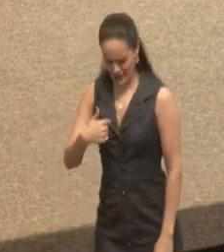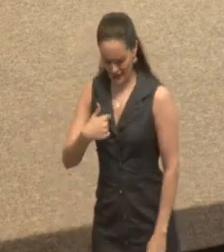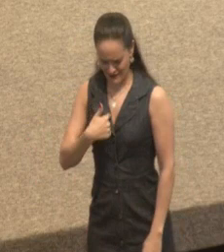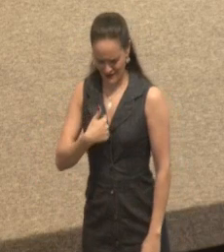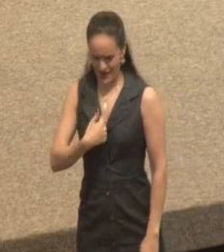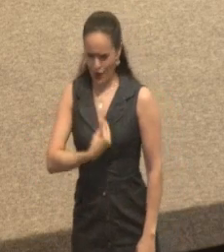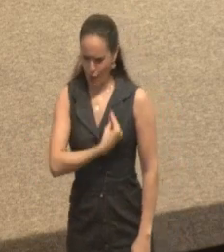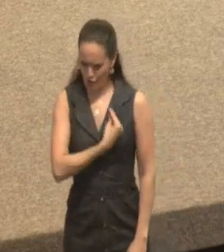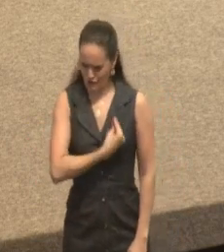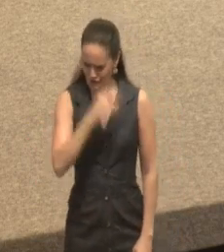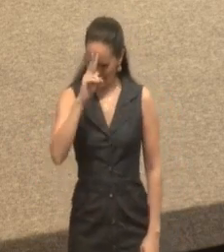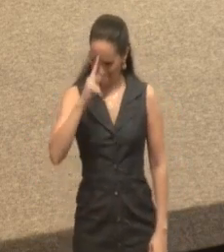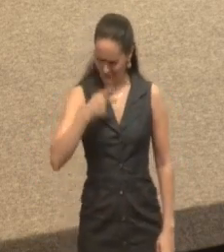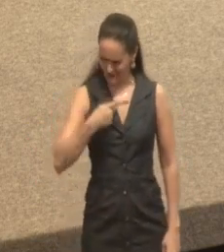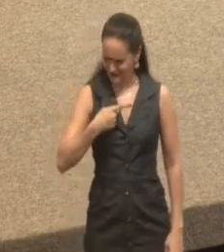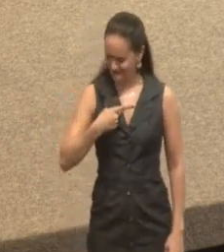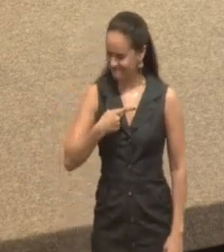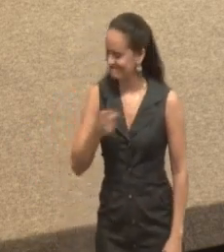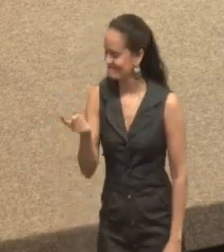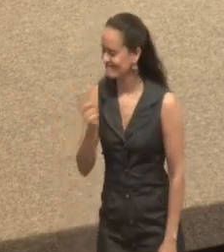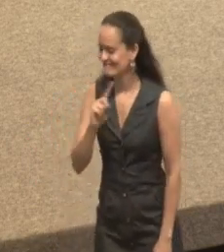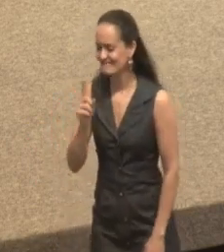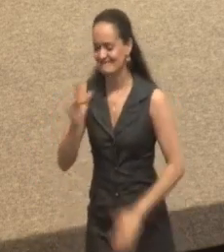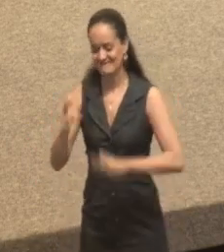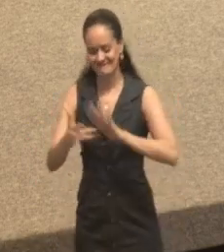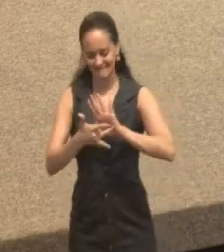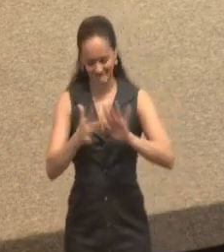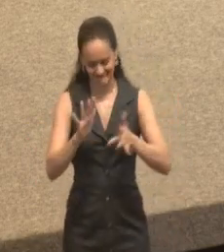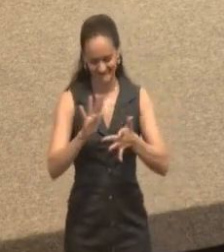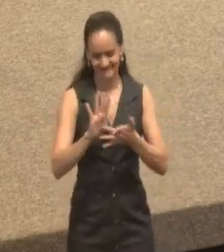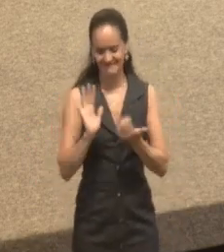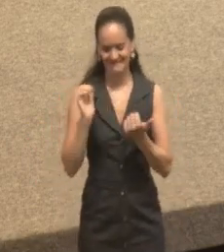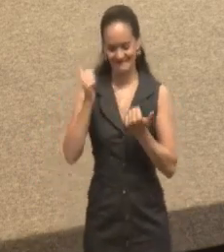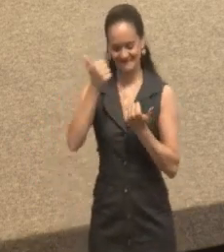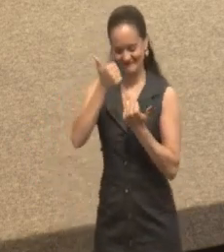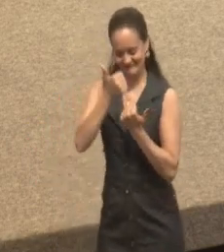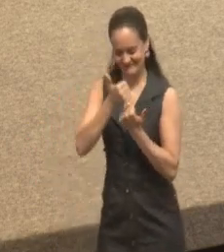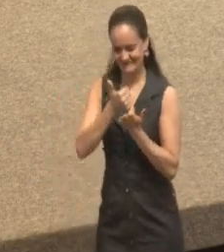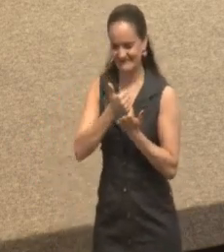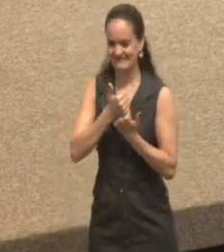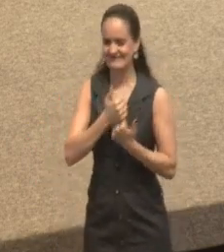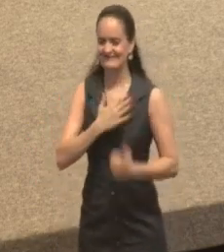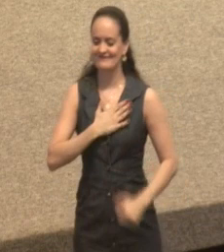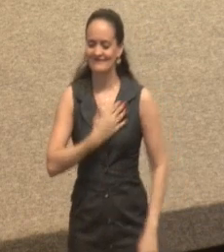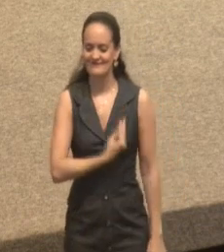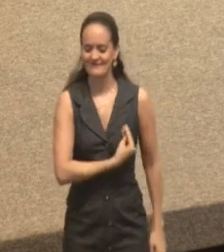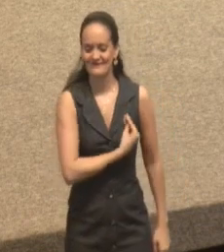Eu não sou mais eu, Cristo vive em mim.